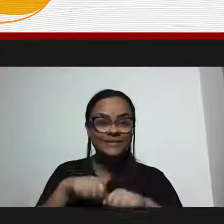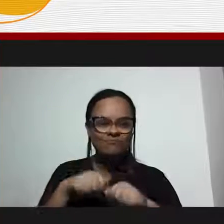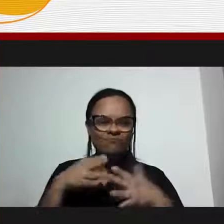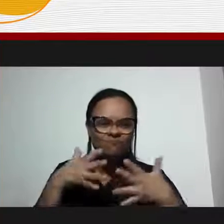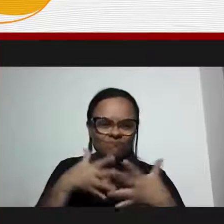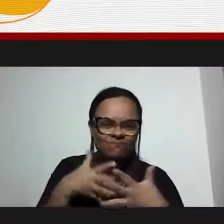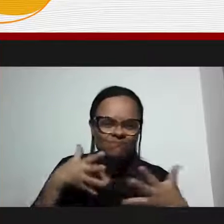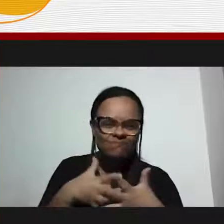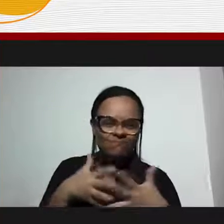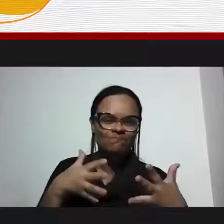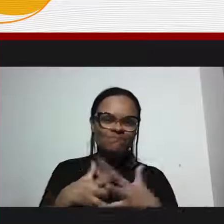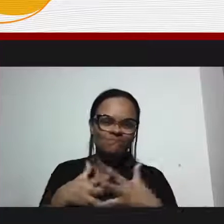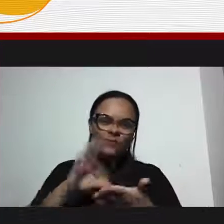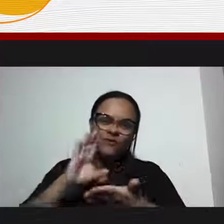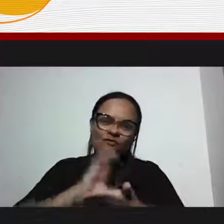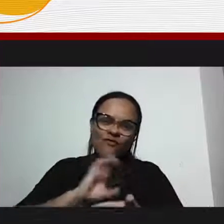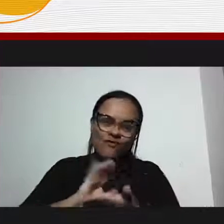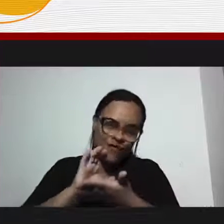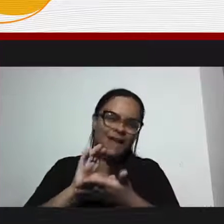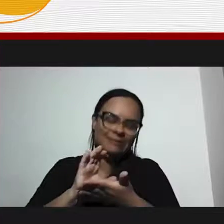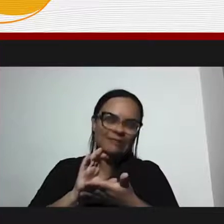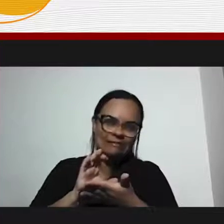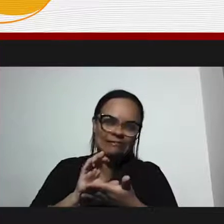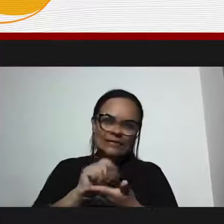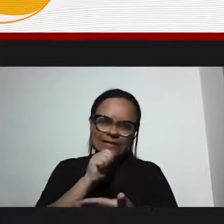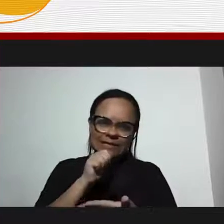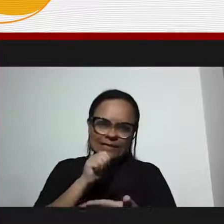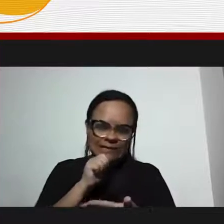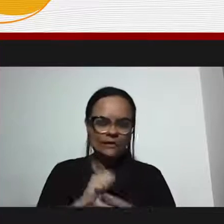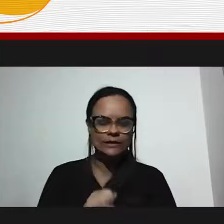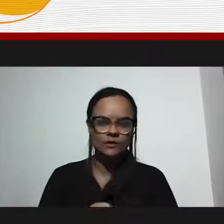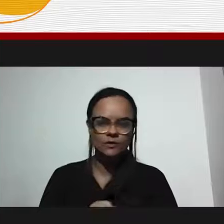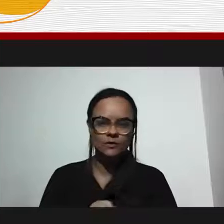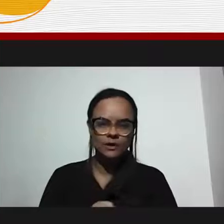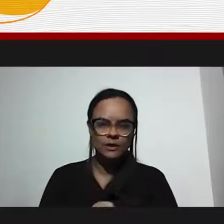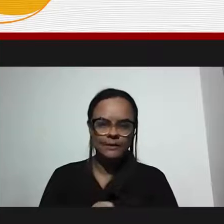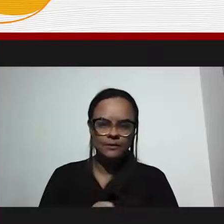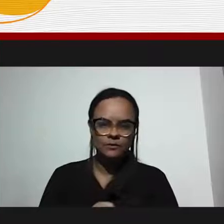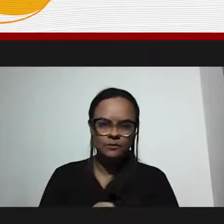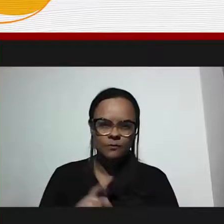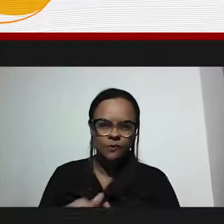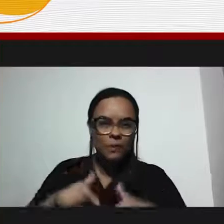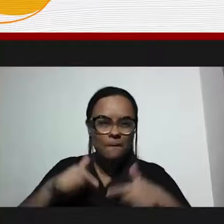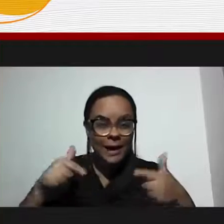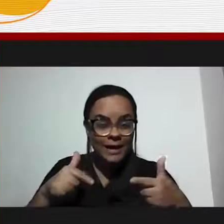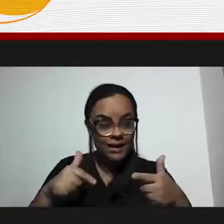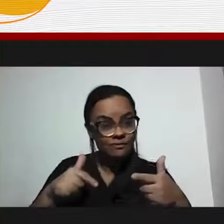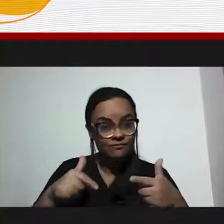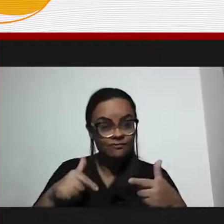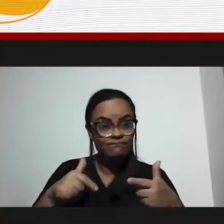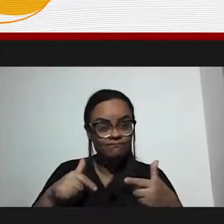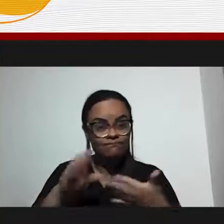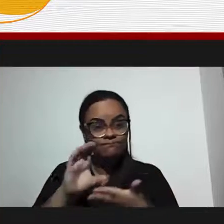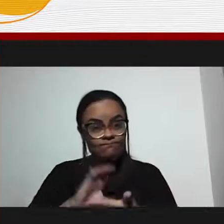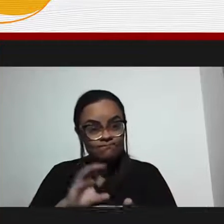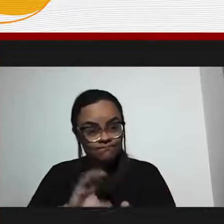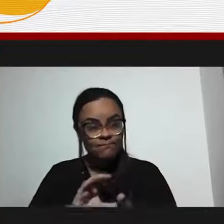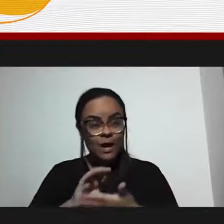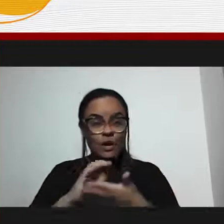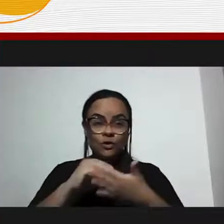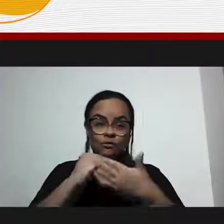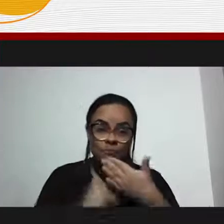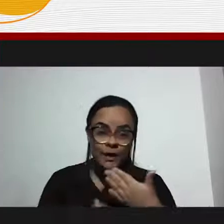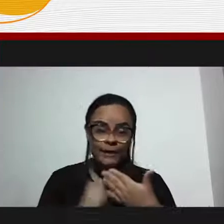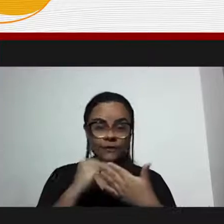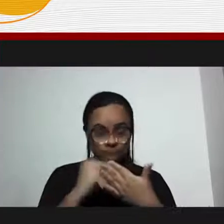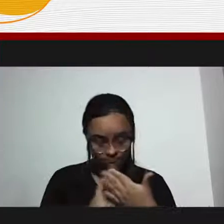de conseguir investimento. Eles precisam ter um trabalho, tem que ter um trabalho e investimento para a base, tanto